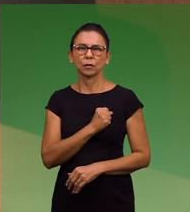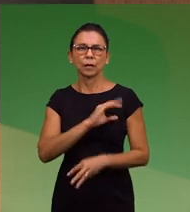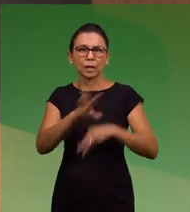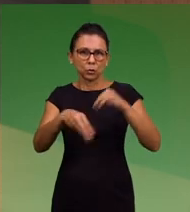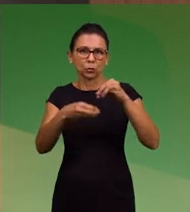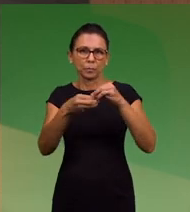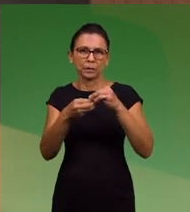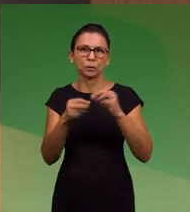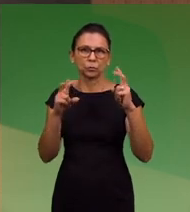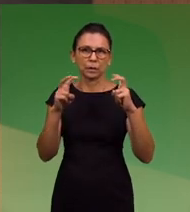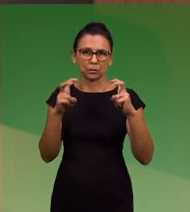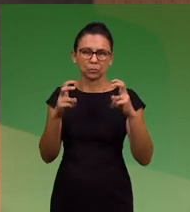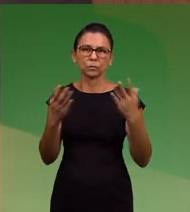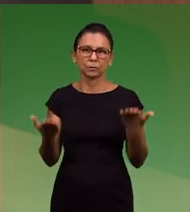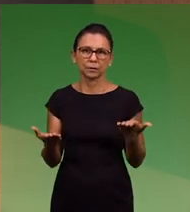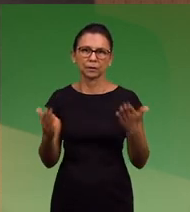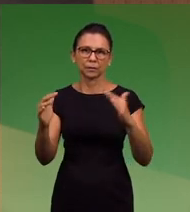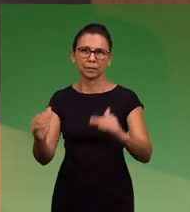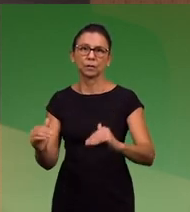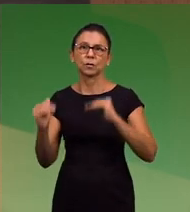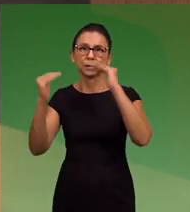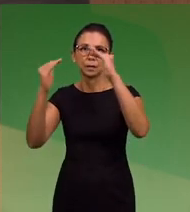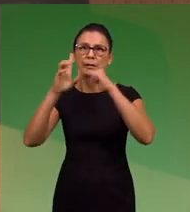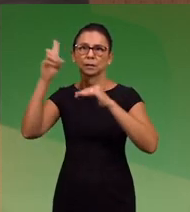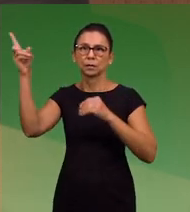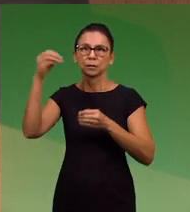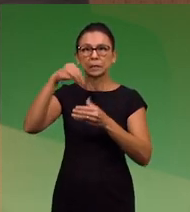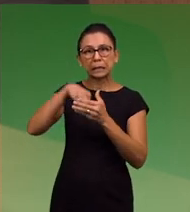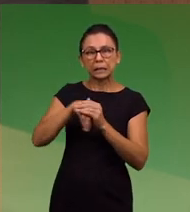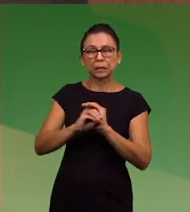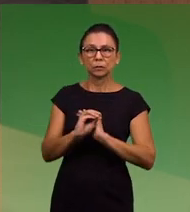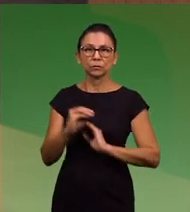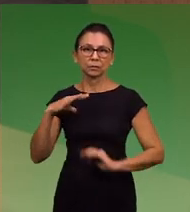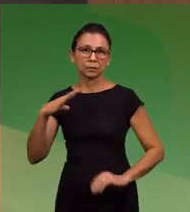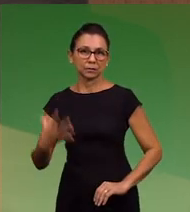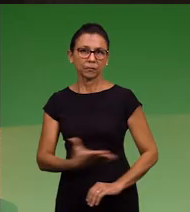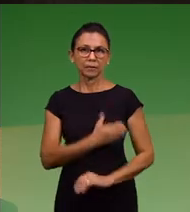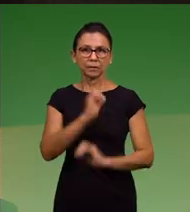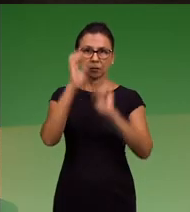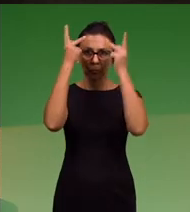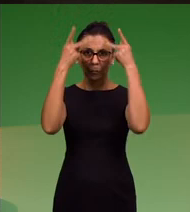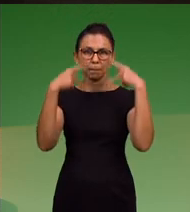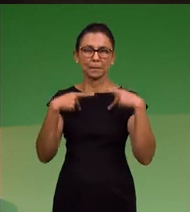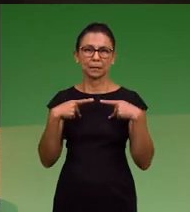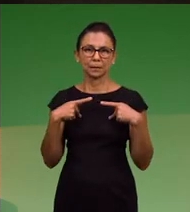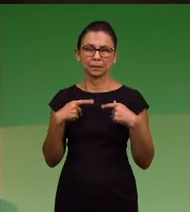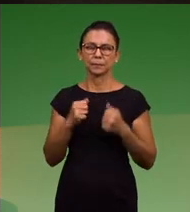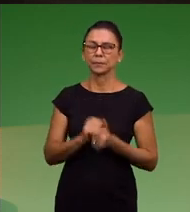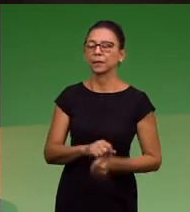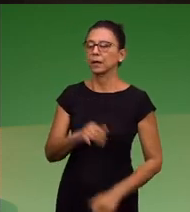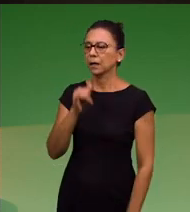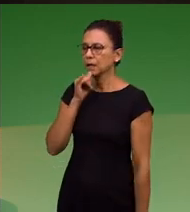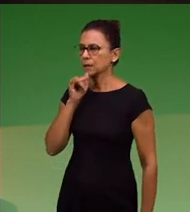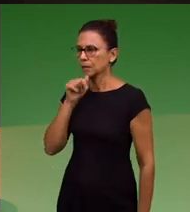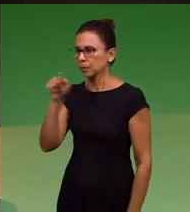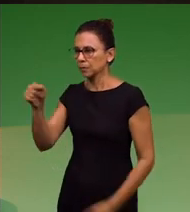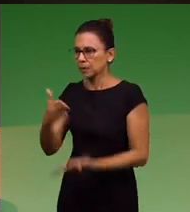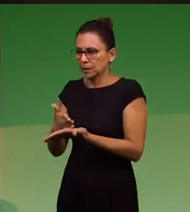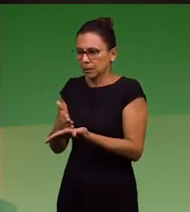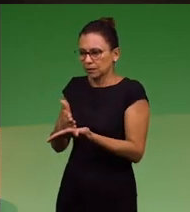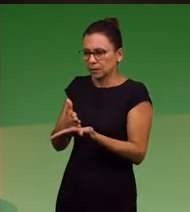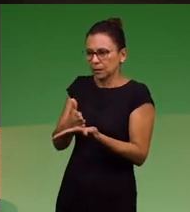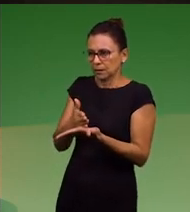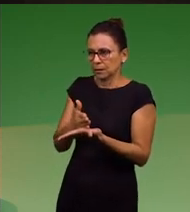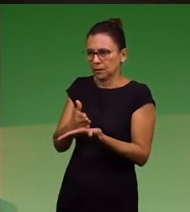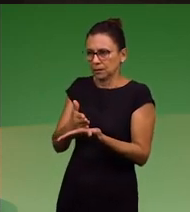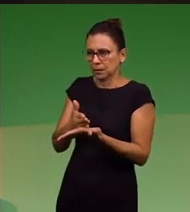a soberania de Deus sobre a vida do homem. Muito bem, então você dividiu a salvação,